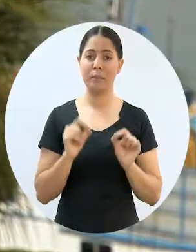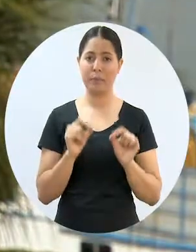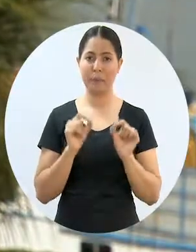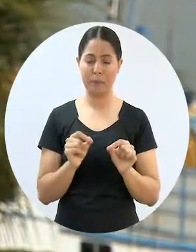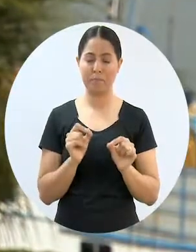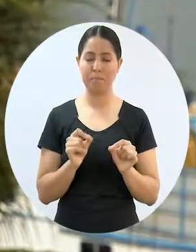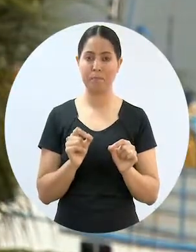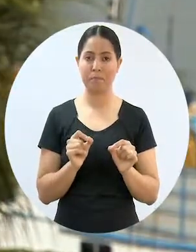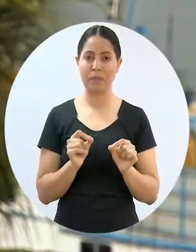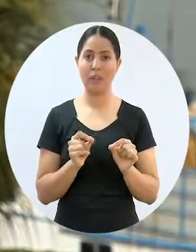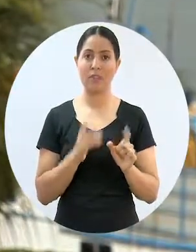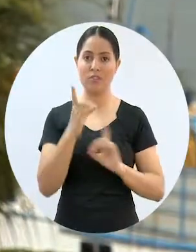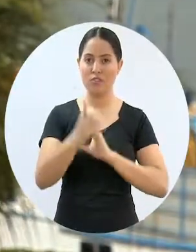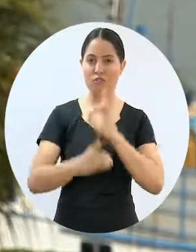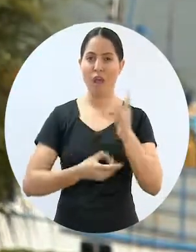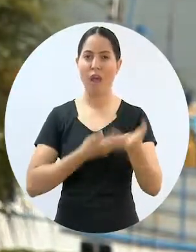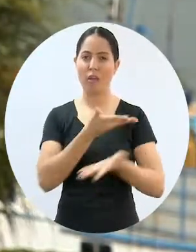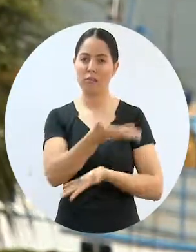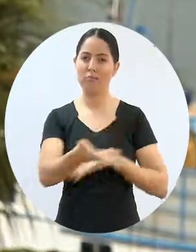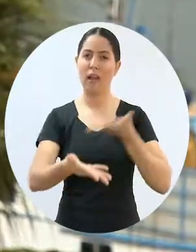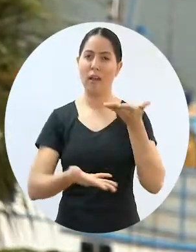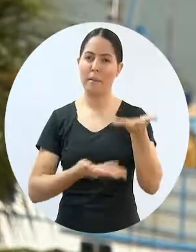realmente permitiu esse diálogo,